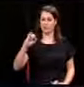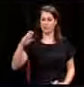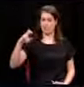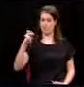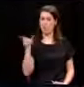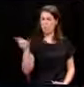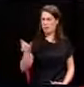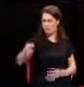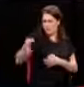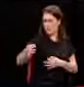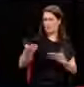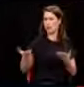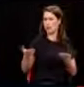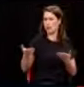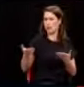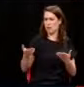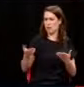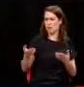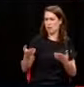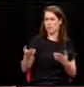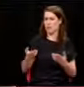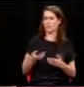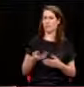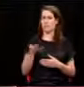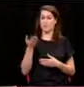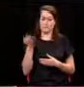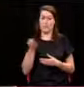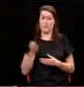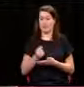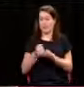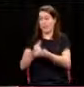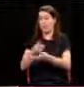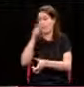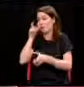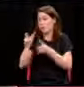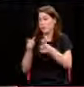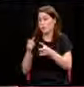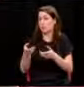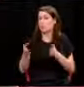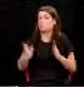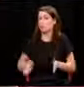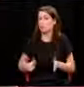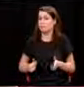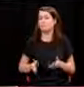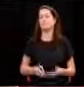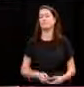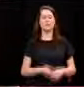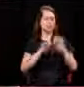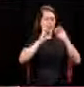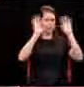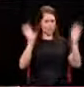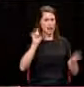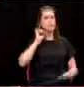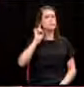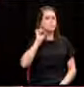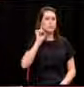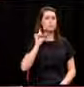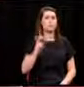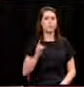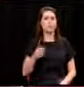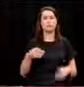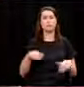precisam realmente que algo aconteça. Obviamente que a sinergia é importantíssima. Agora, assim,